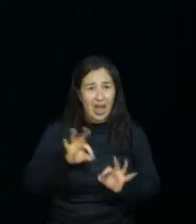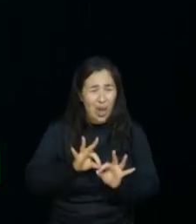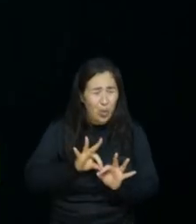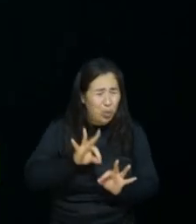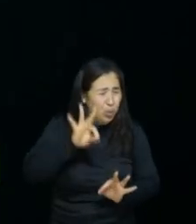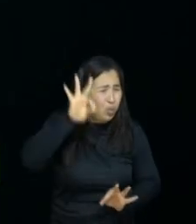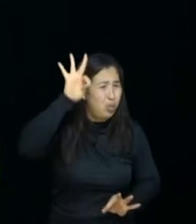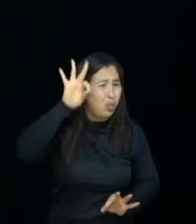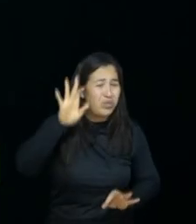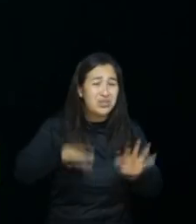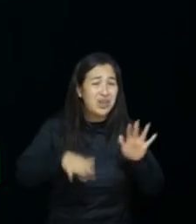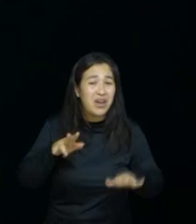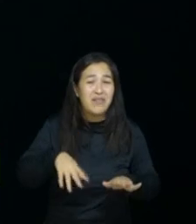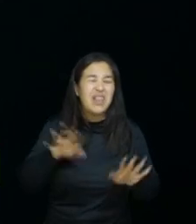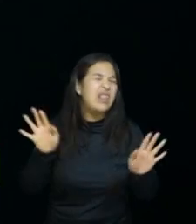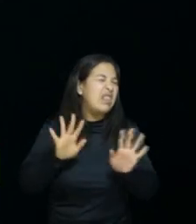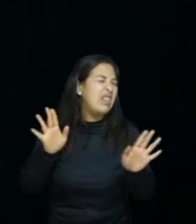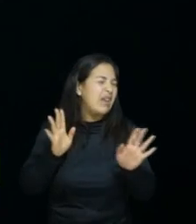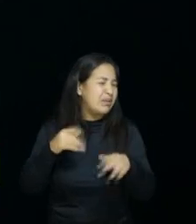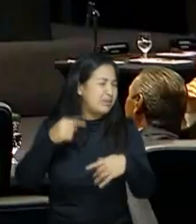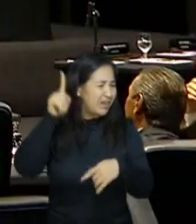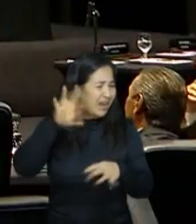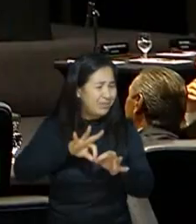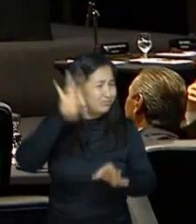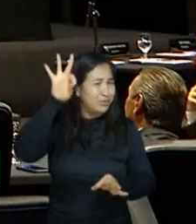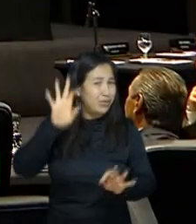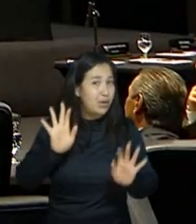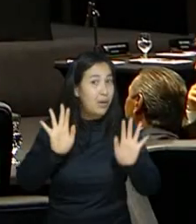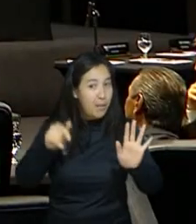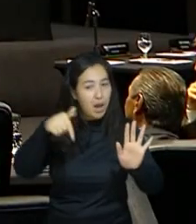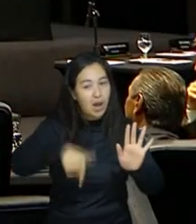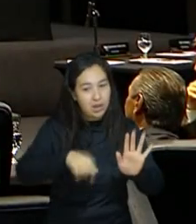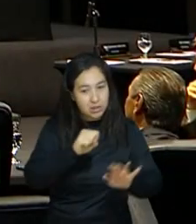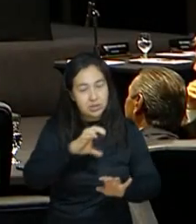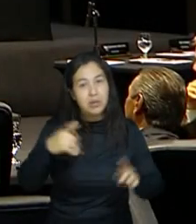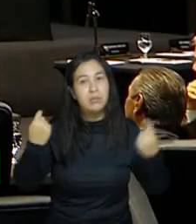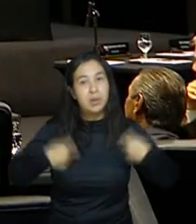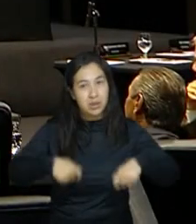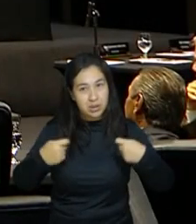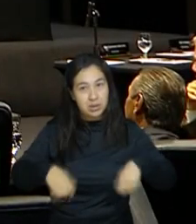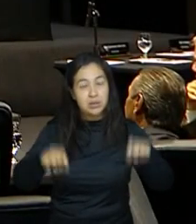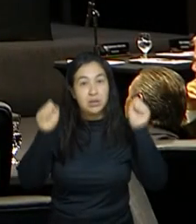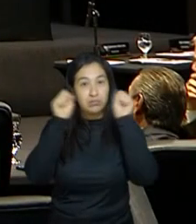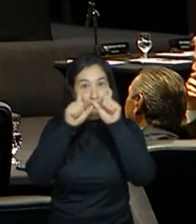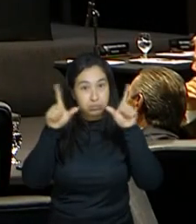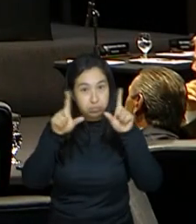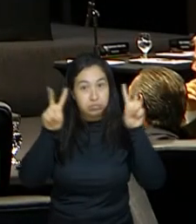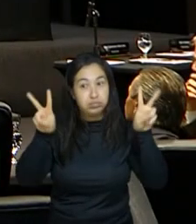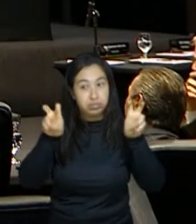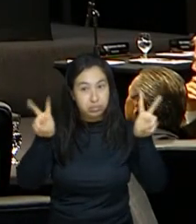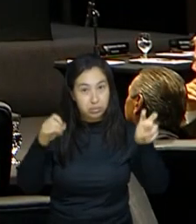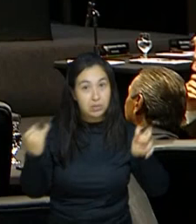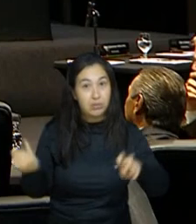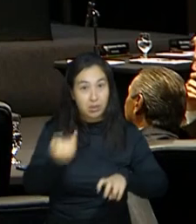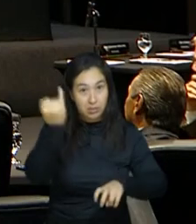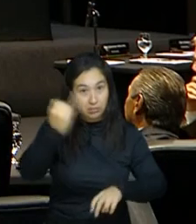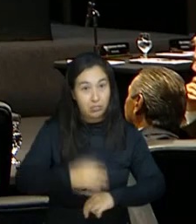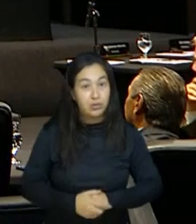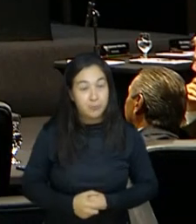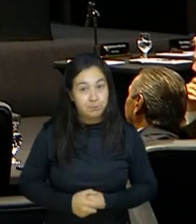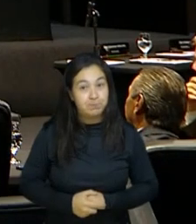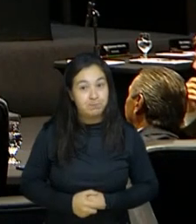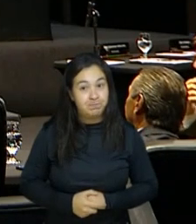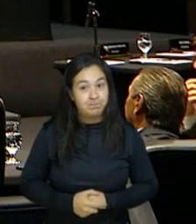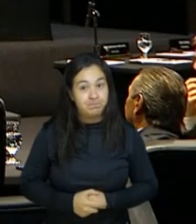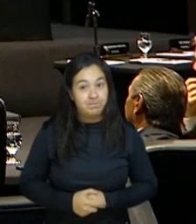dá bola às vezes, mas nós aqui em Santa Catarina precisamos falar um pouco mais sobre esse tema, que é um tema de extrema